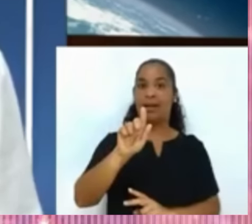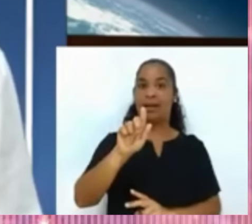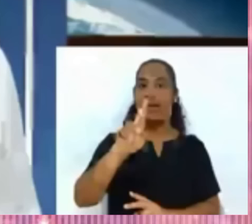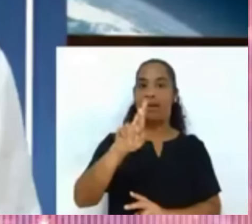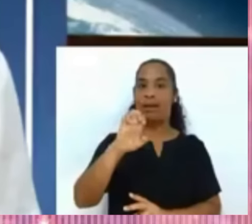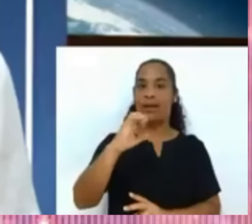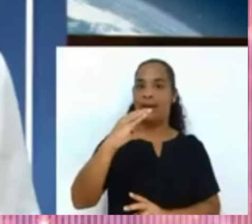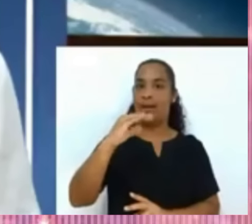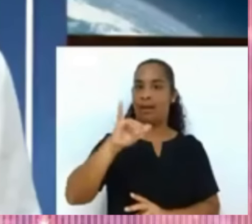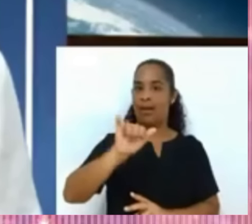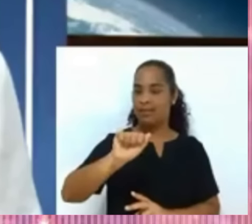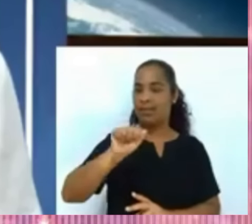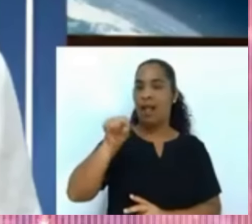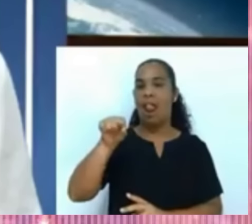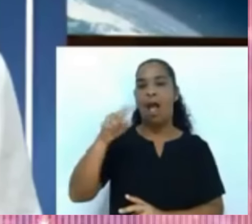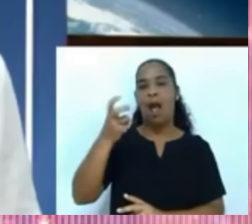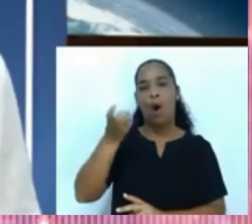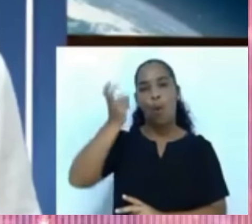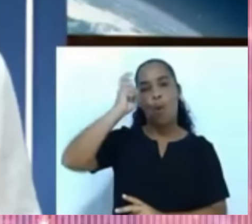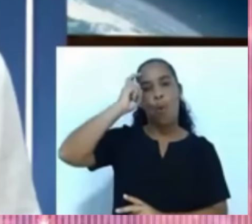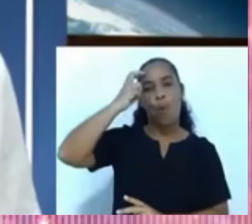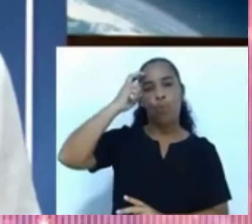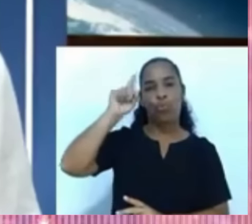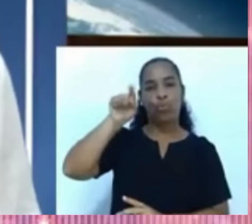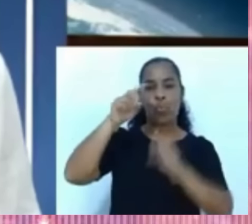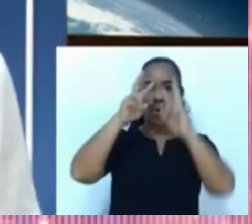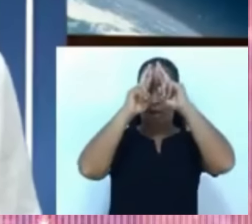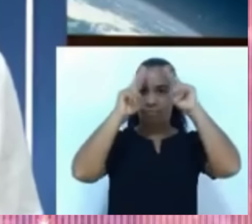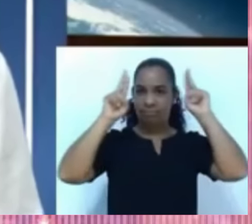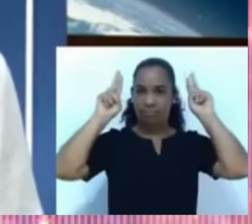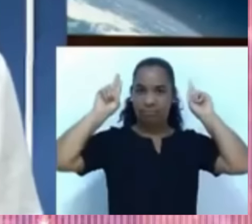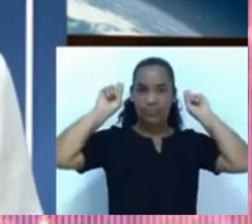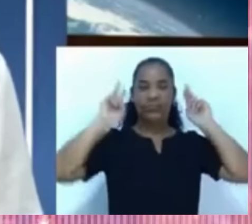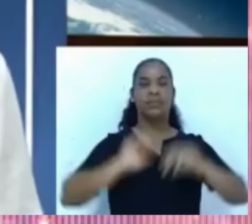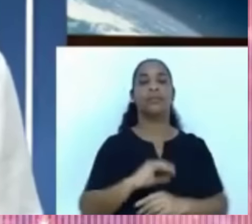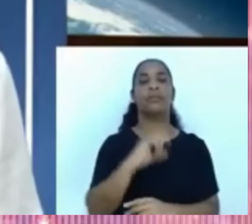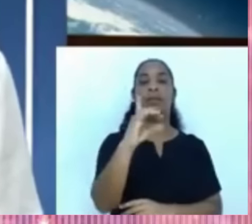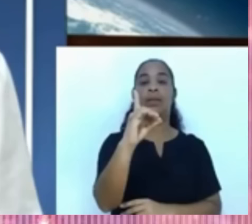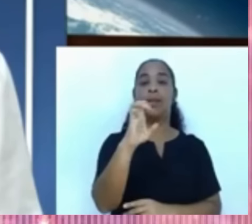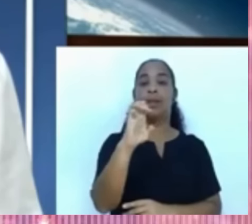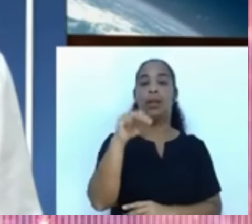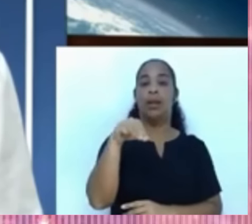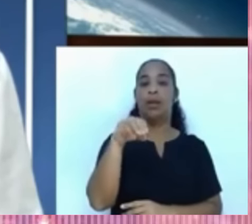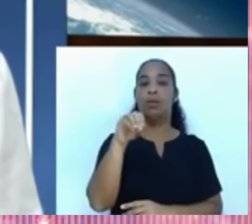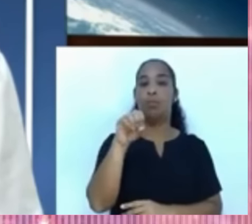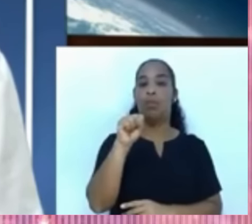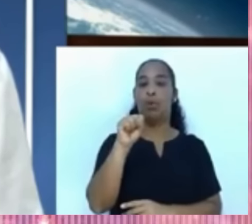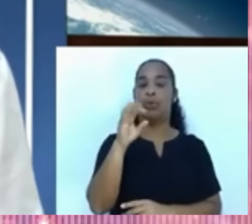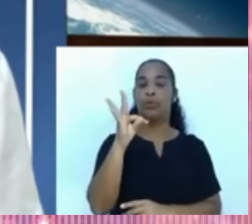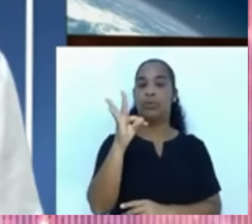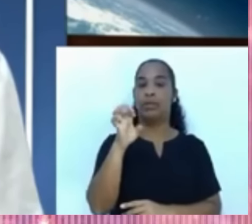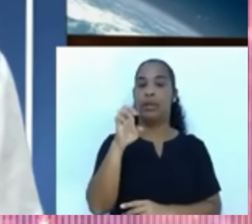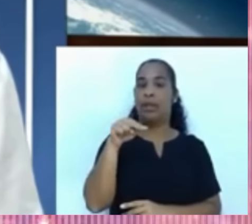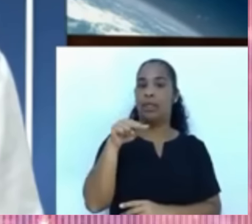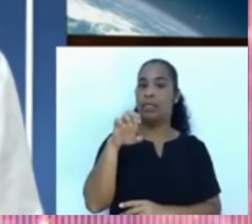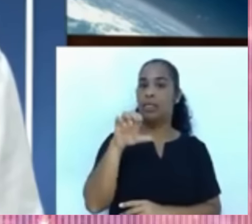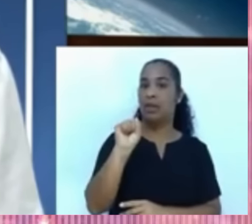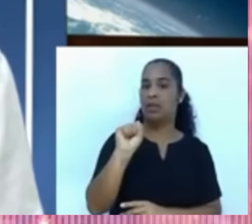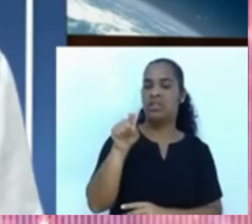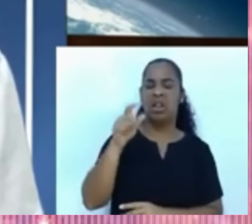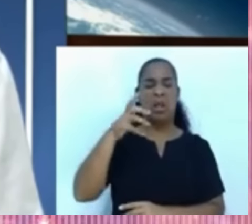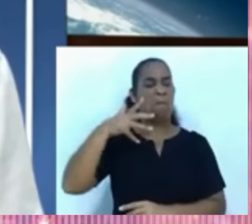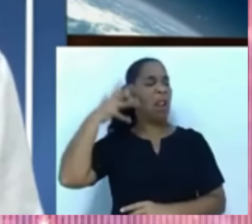momento da cultura da Mag na Grécia de Osten foi considerado o maior orador de